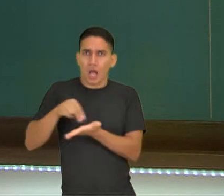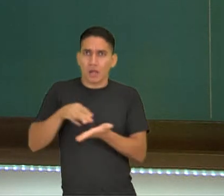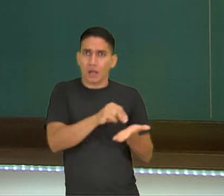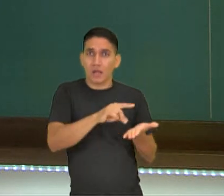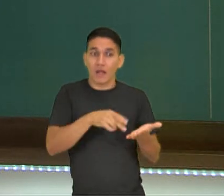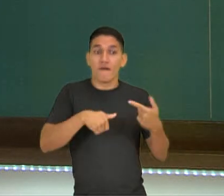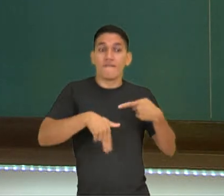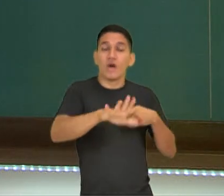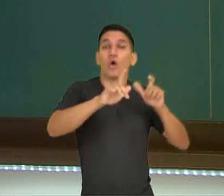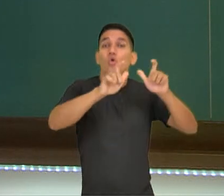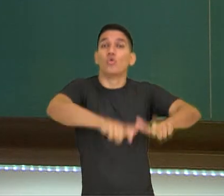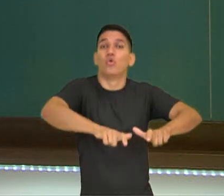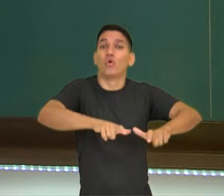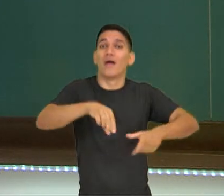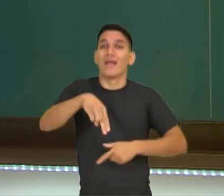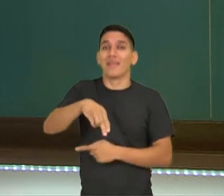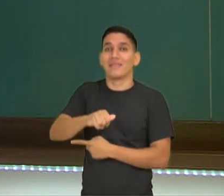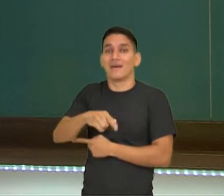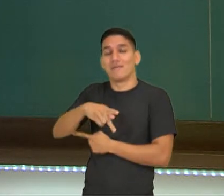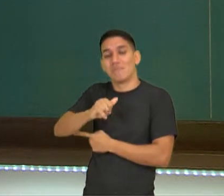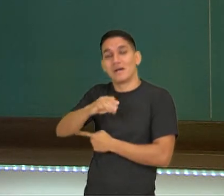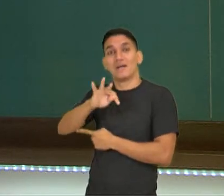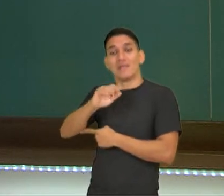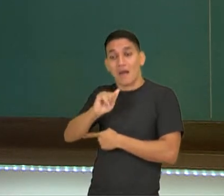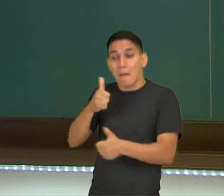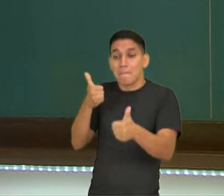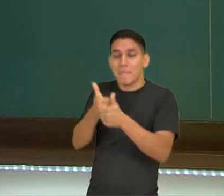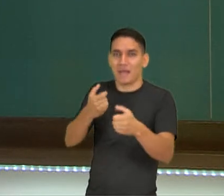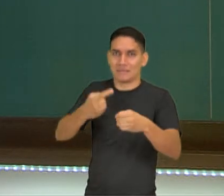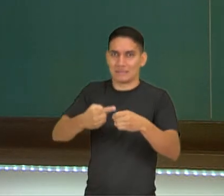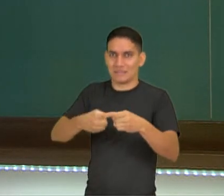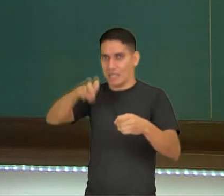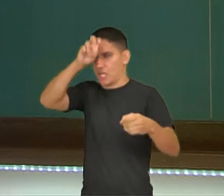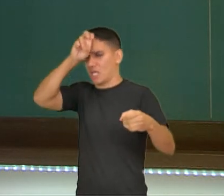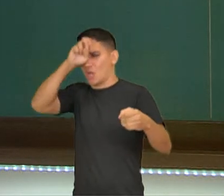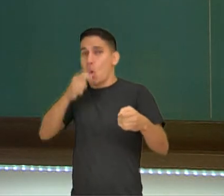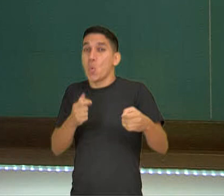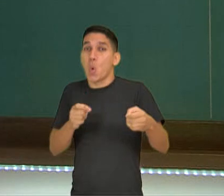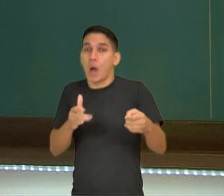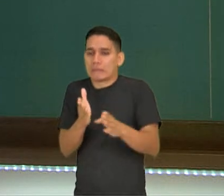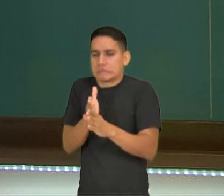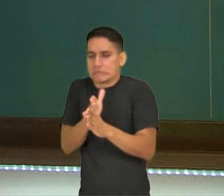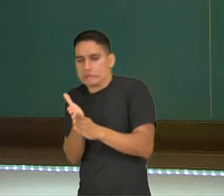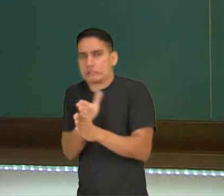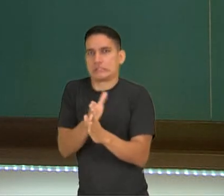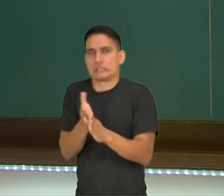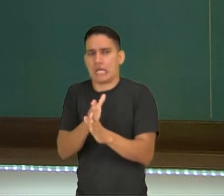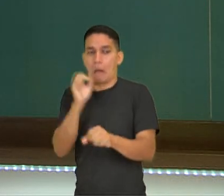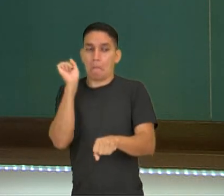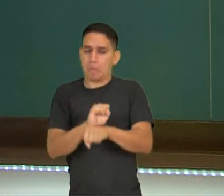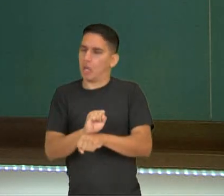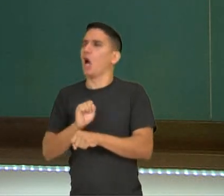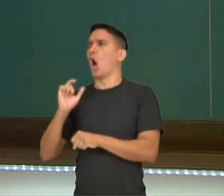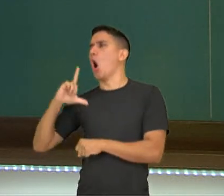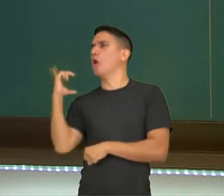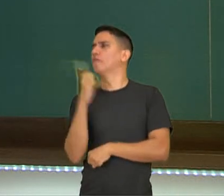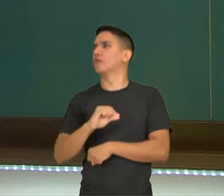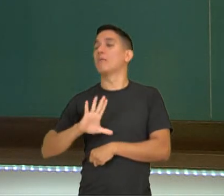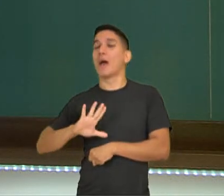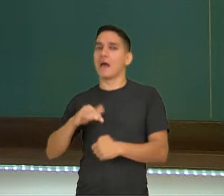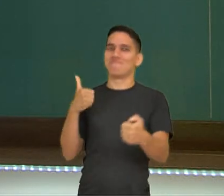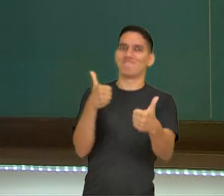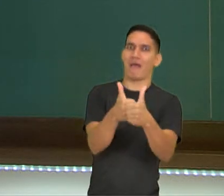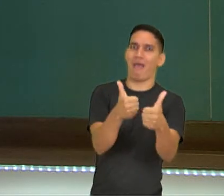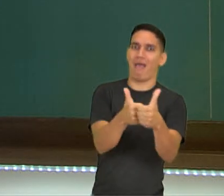para Napata, que seria a cidade mais próxima do Egito, quase fronteira com o Egito. Falaram, tá bom, nós vamos embora, mas vamos ficar